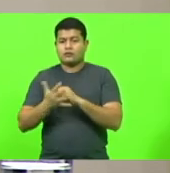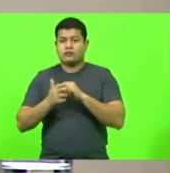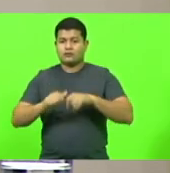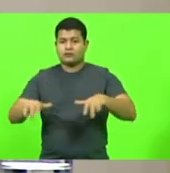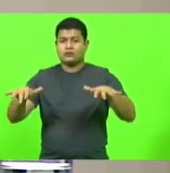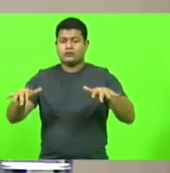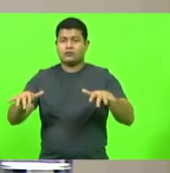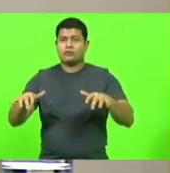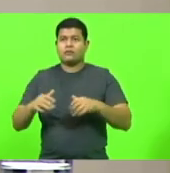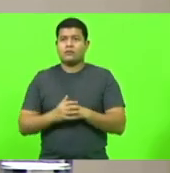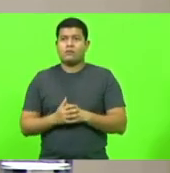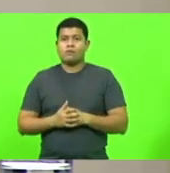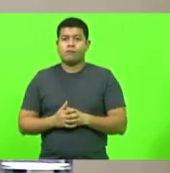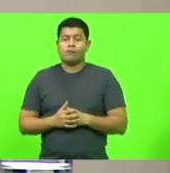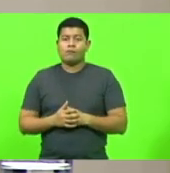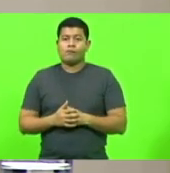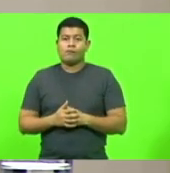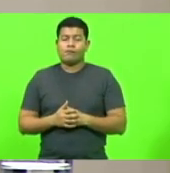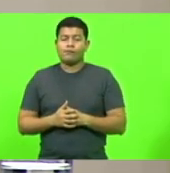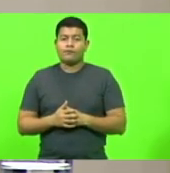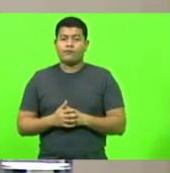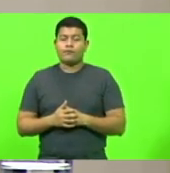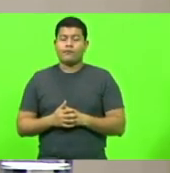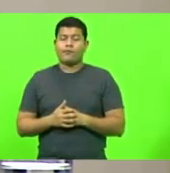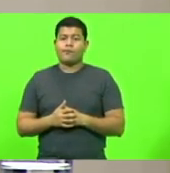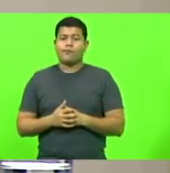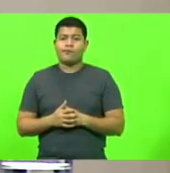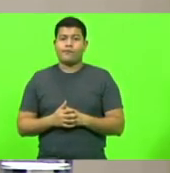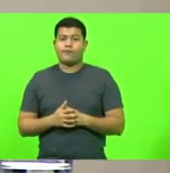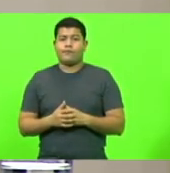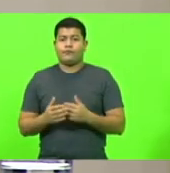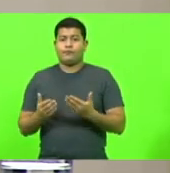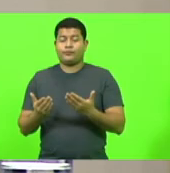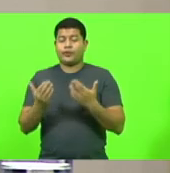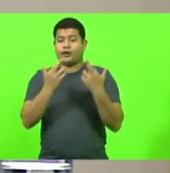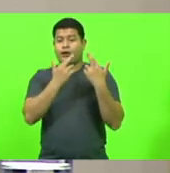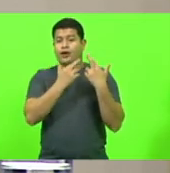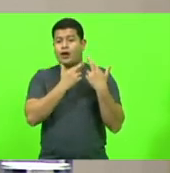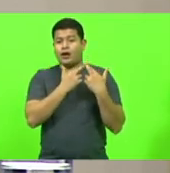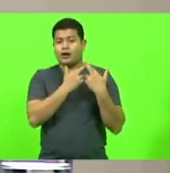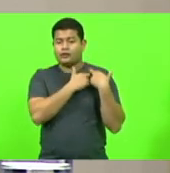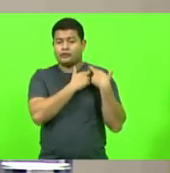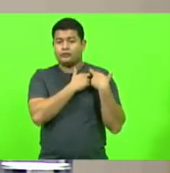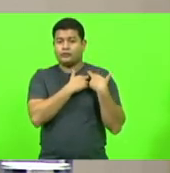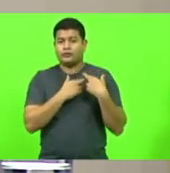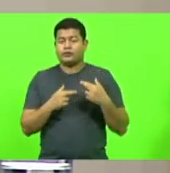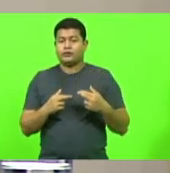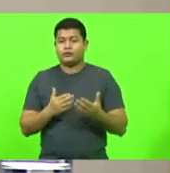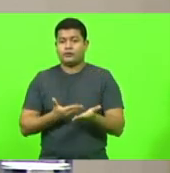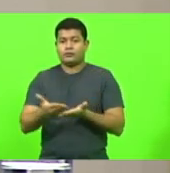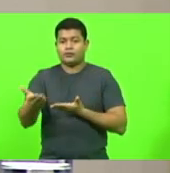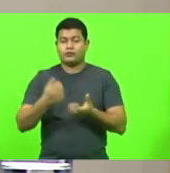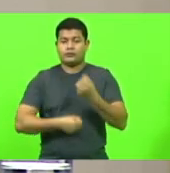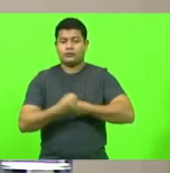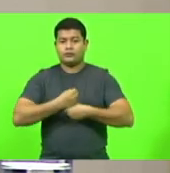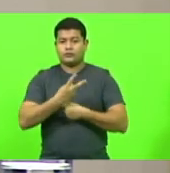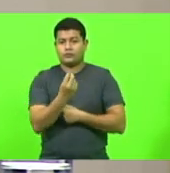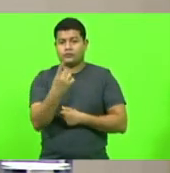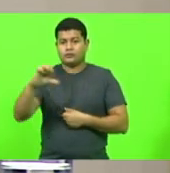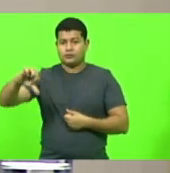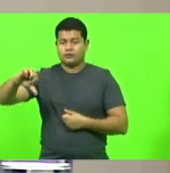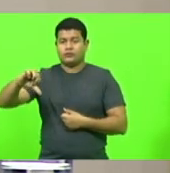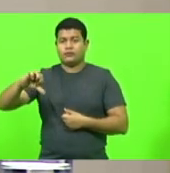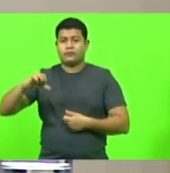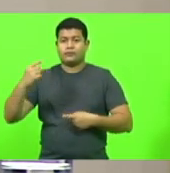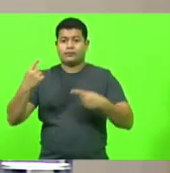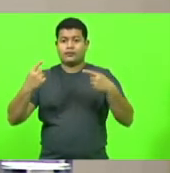de importância internacional decorrente do coronavírus responsável pelo surto de 2019. Parecer da Comissão de Constituição e Justiça